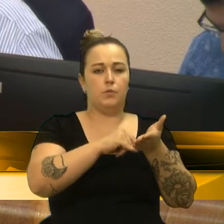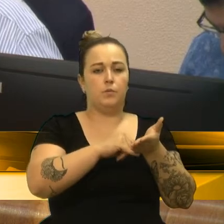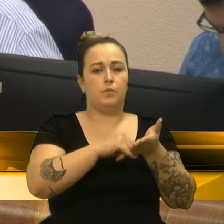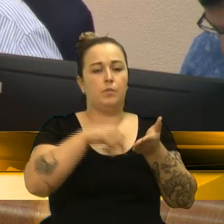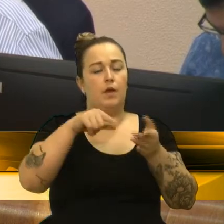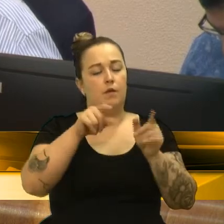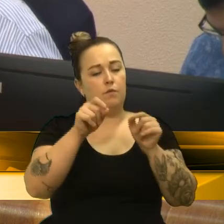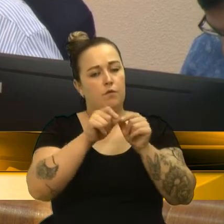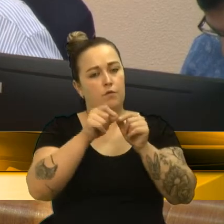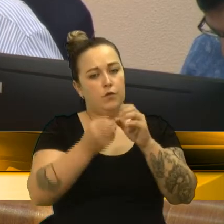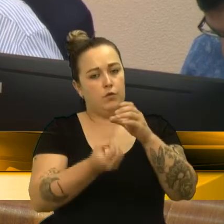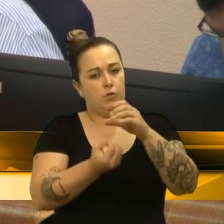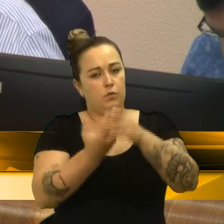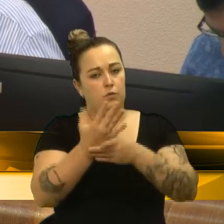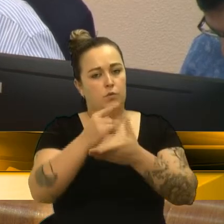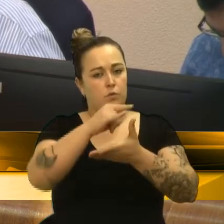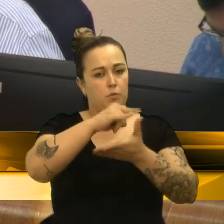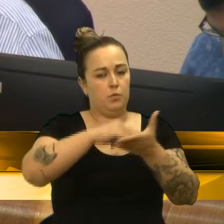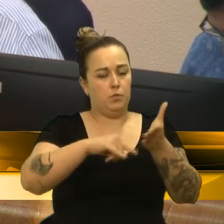5.008.875-97/2019,